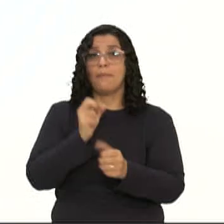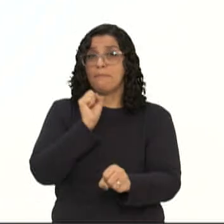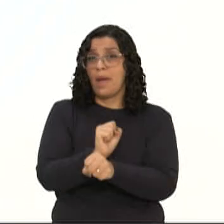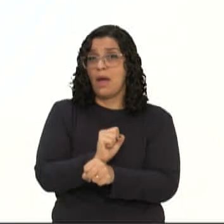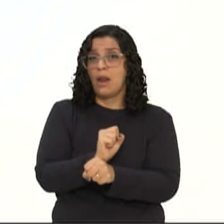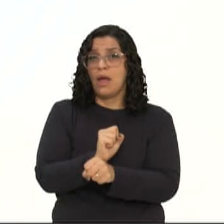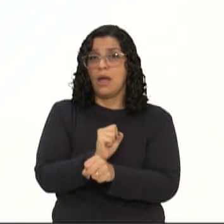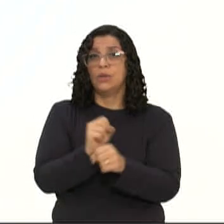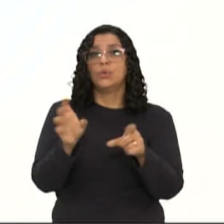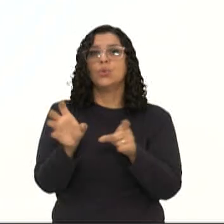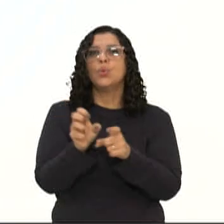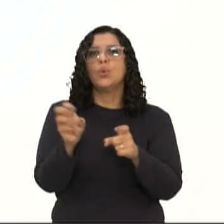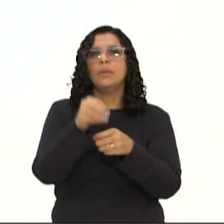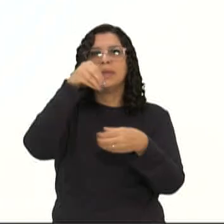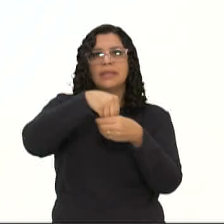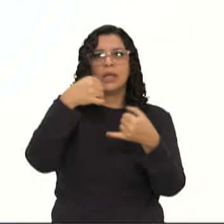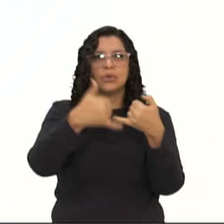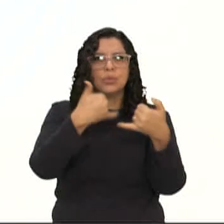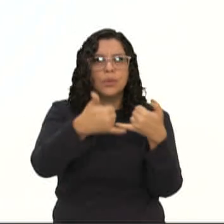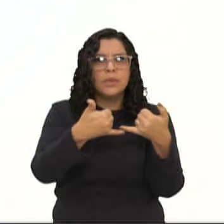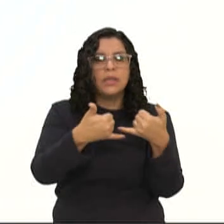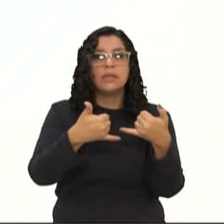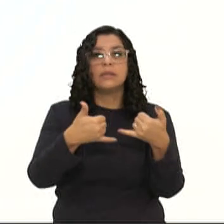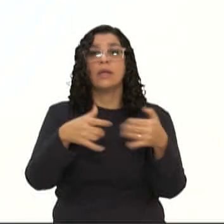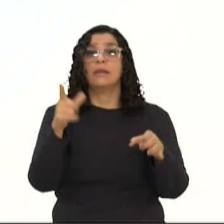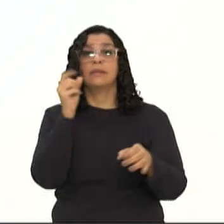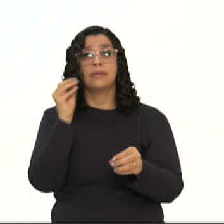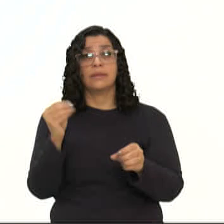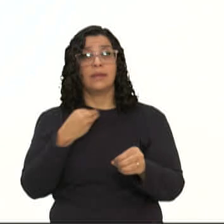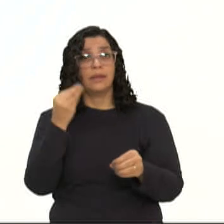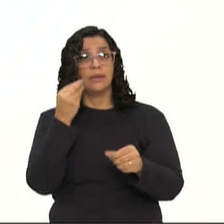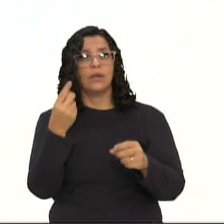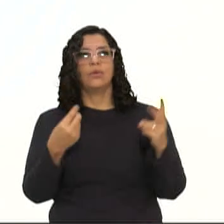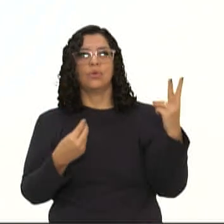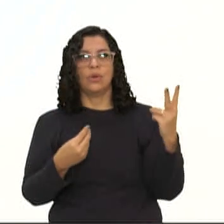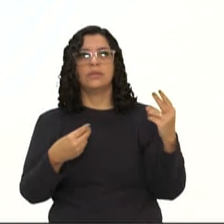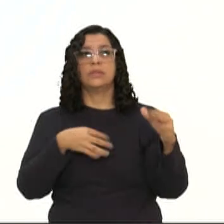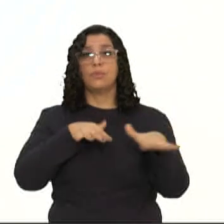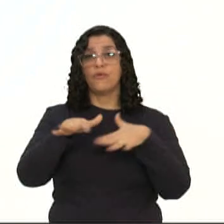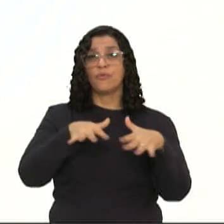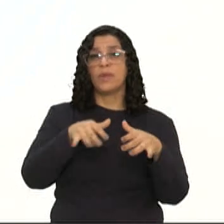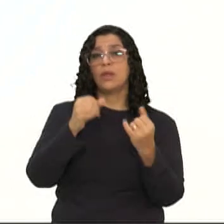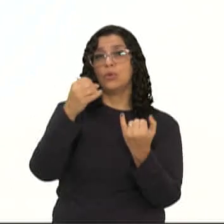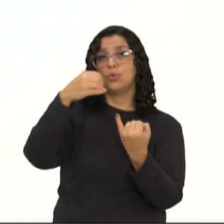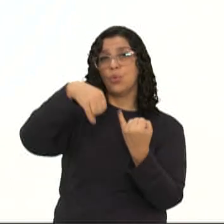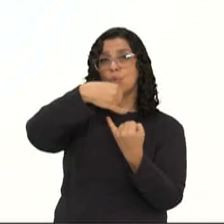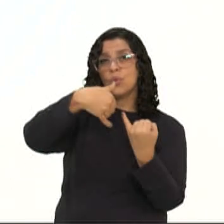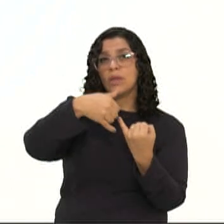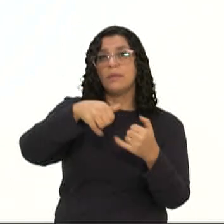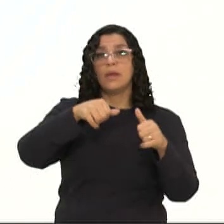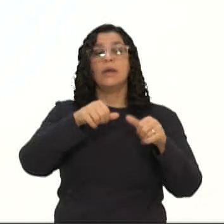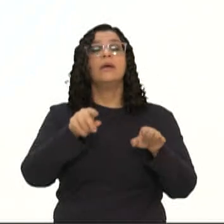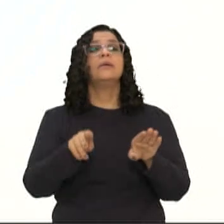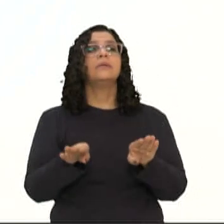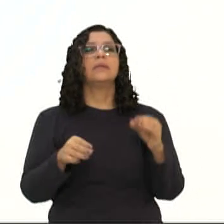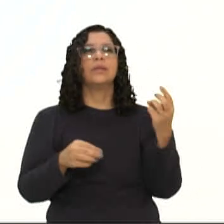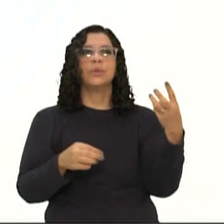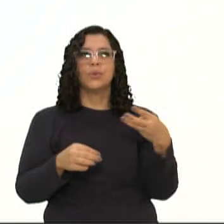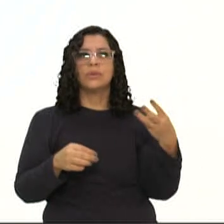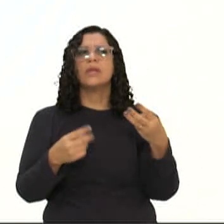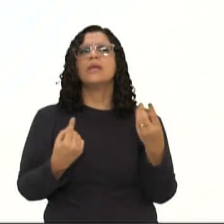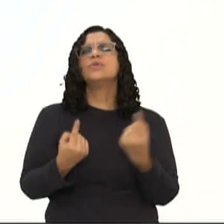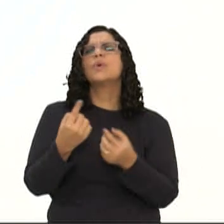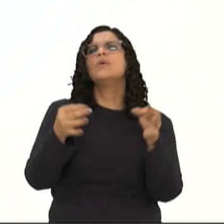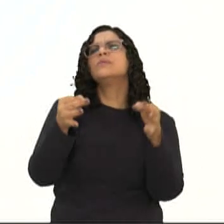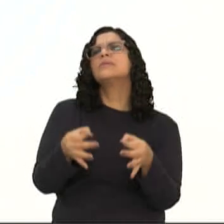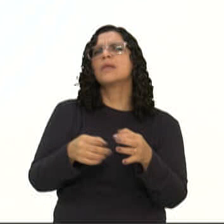tem a função de mover a bobina em relação ao ímã fixo. Item 3, mover o ímã em relação à bobina fixa está correta